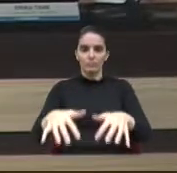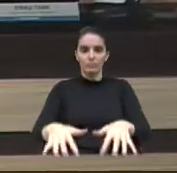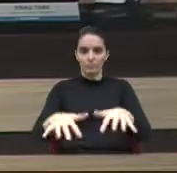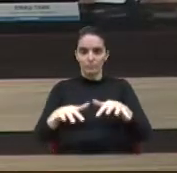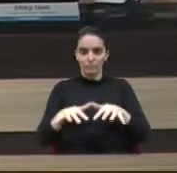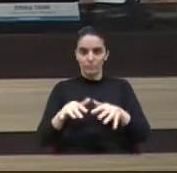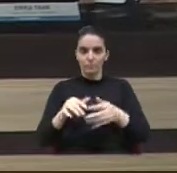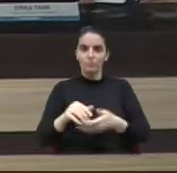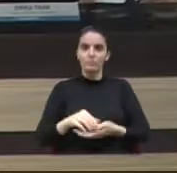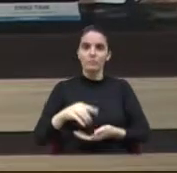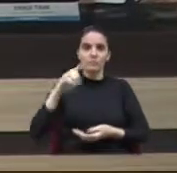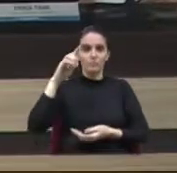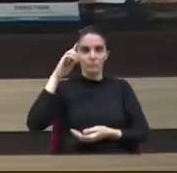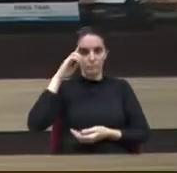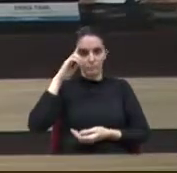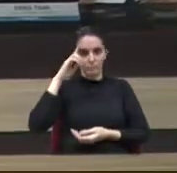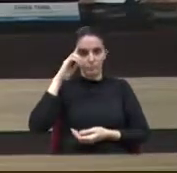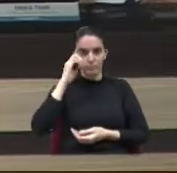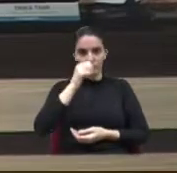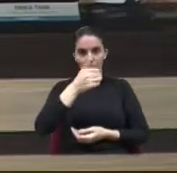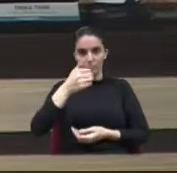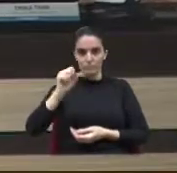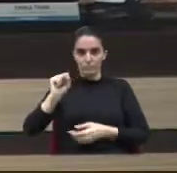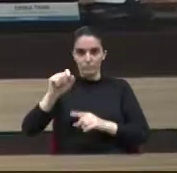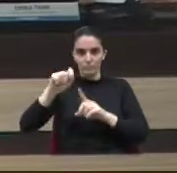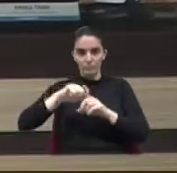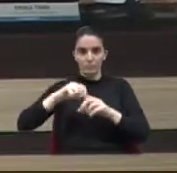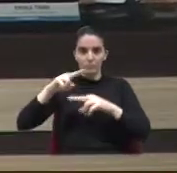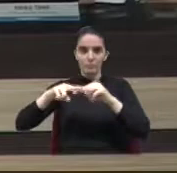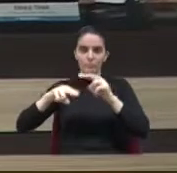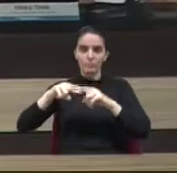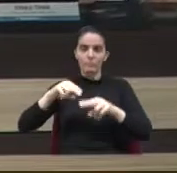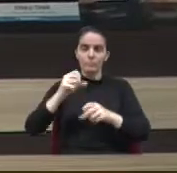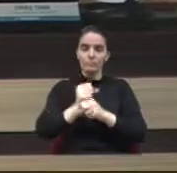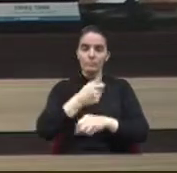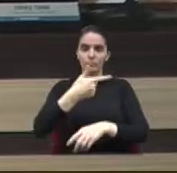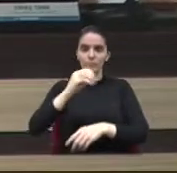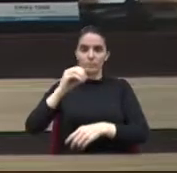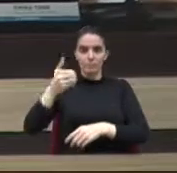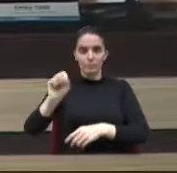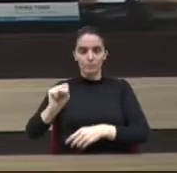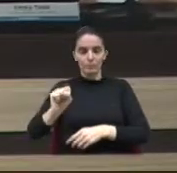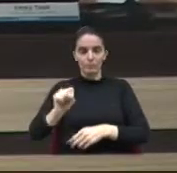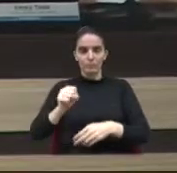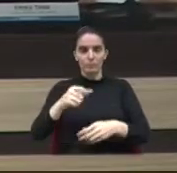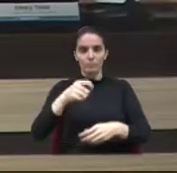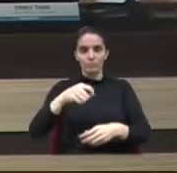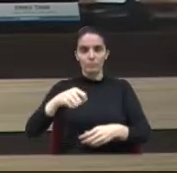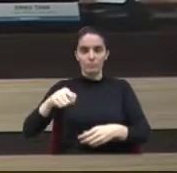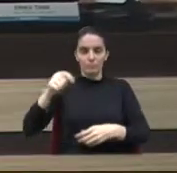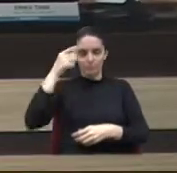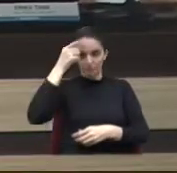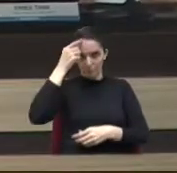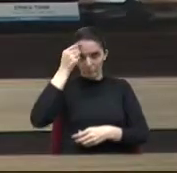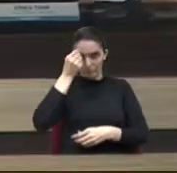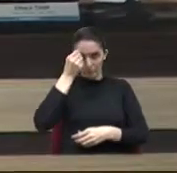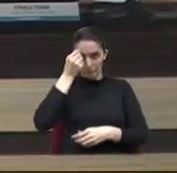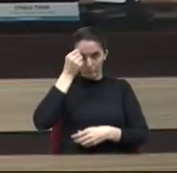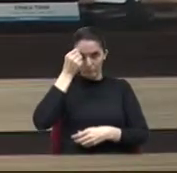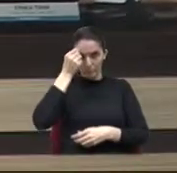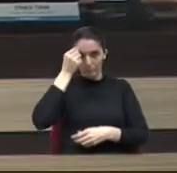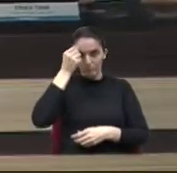vereador Vitório Bortolã, aos 18 de junho de 2018. Vereador Anderson Cornélio